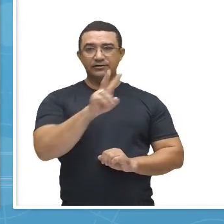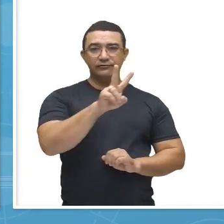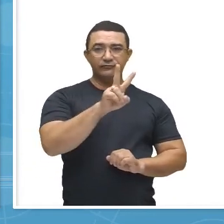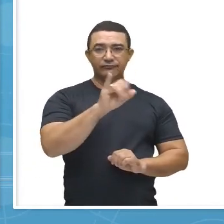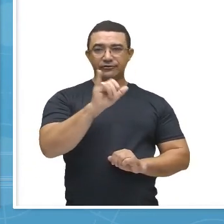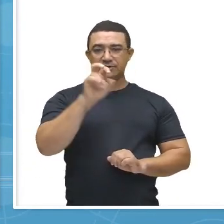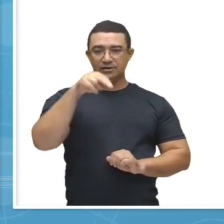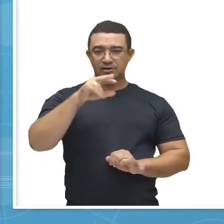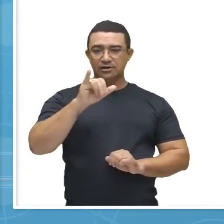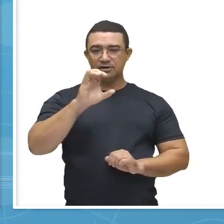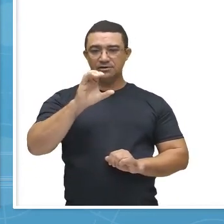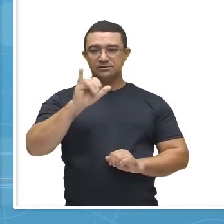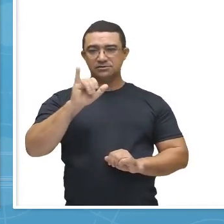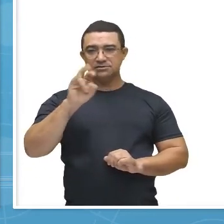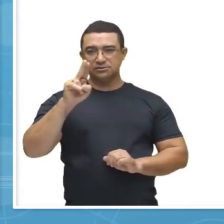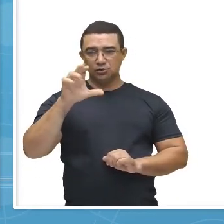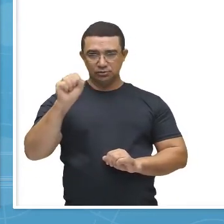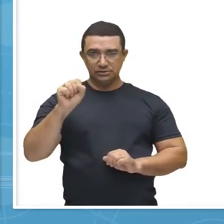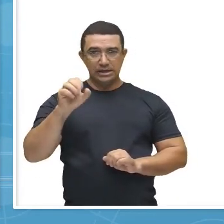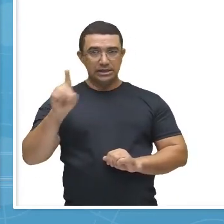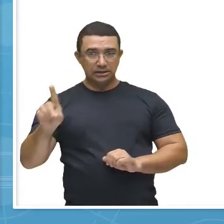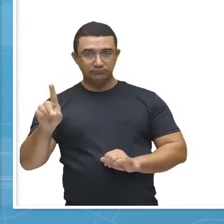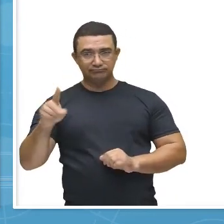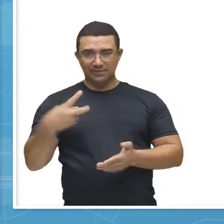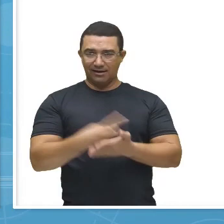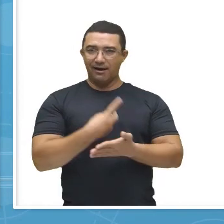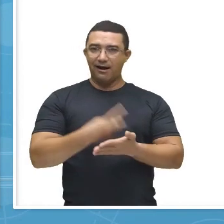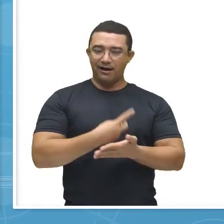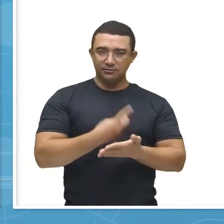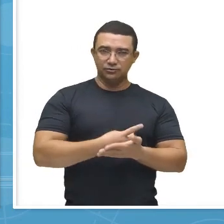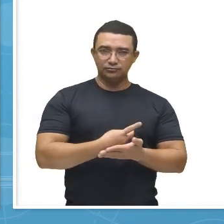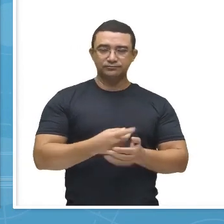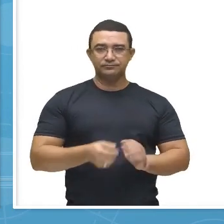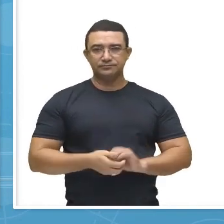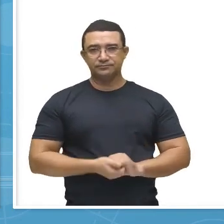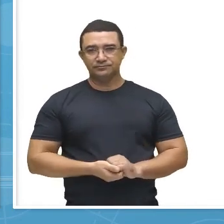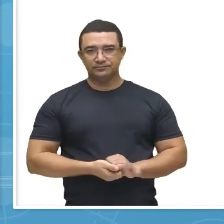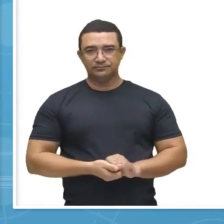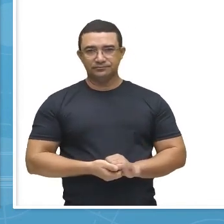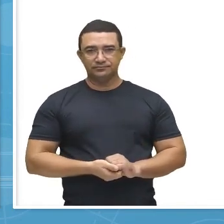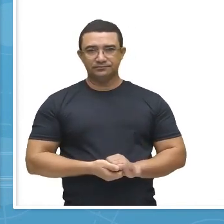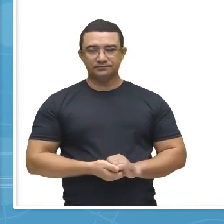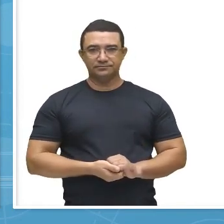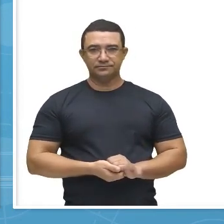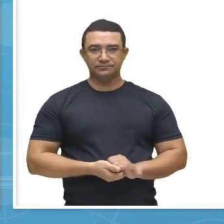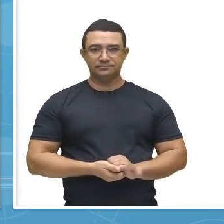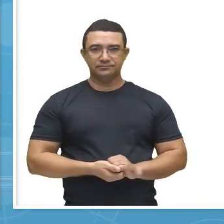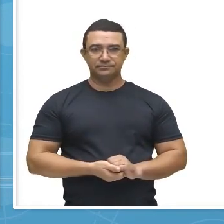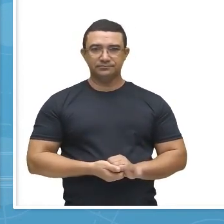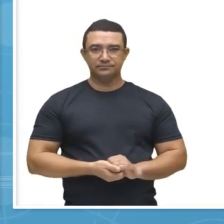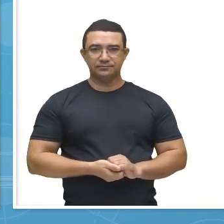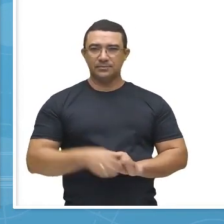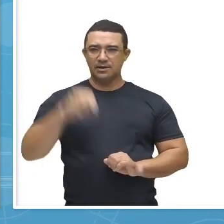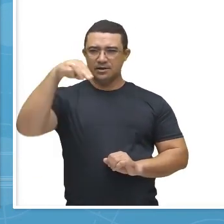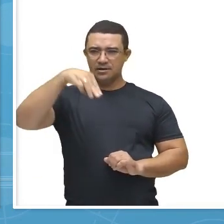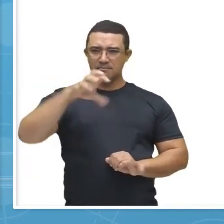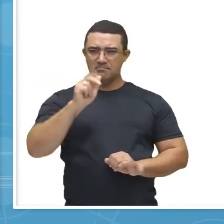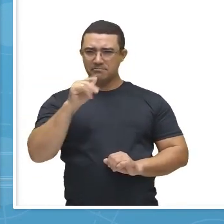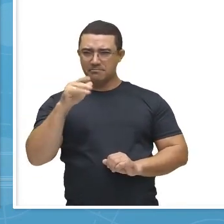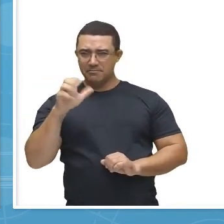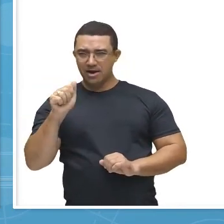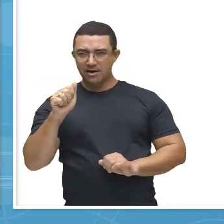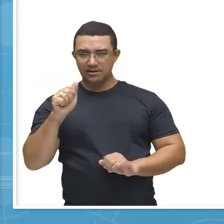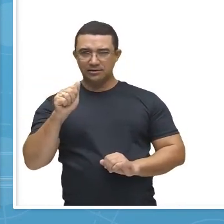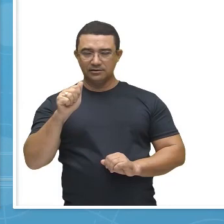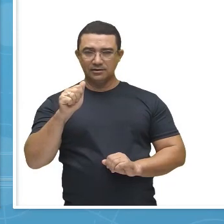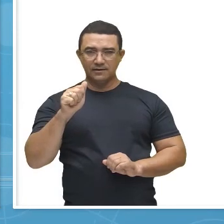Vinícius? A Letícia Amos ficou no, entre o chove e não molha, né? A ou B, né? A Maria Paula, lá da